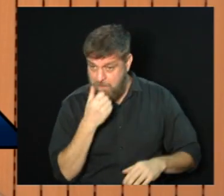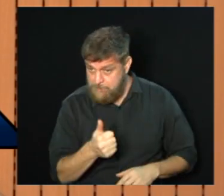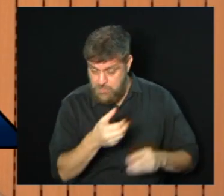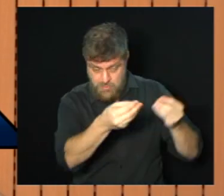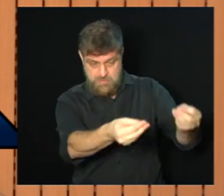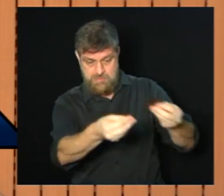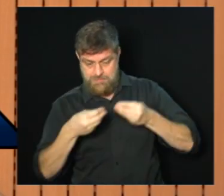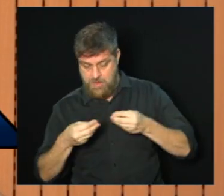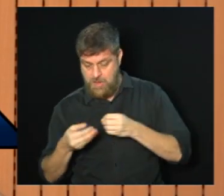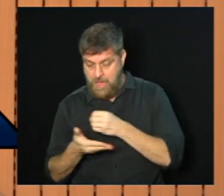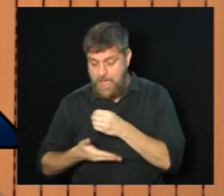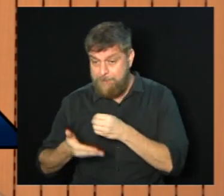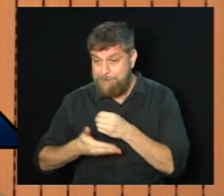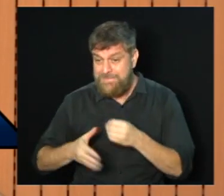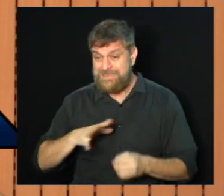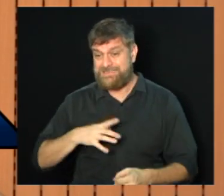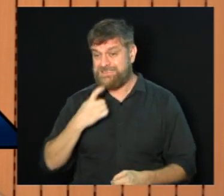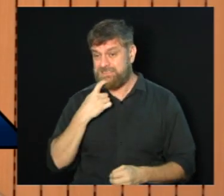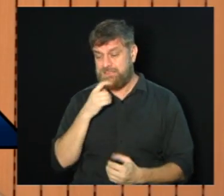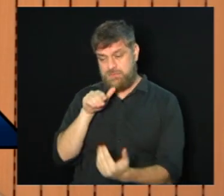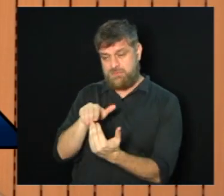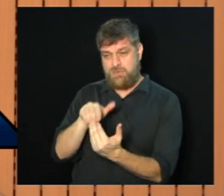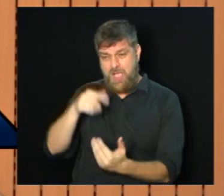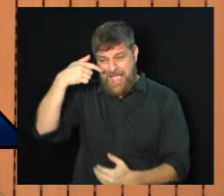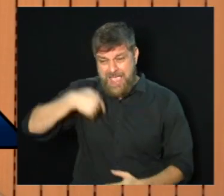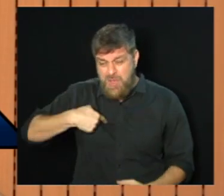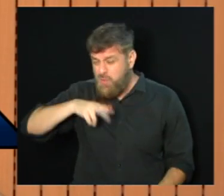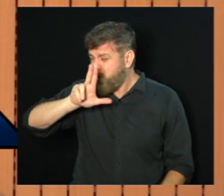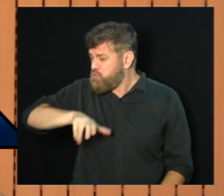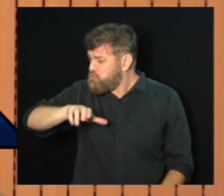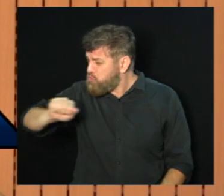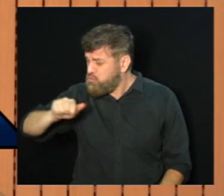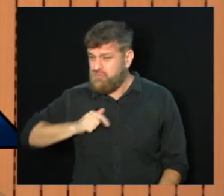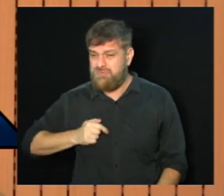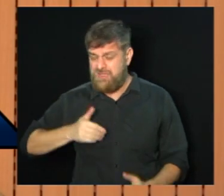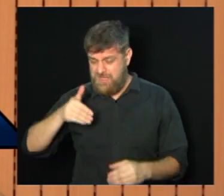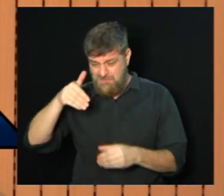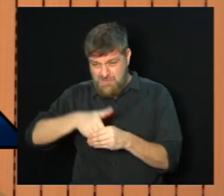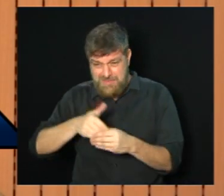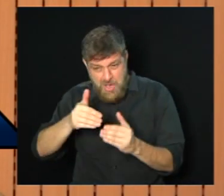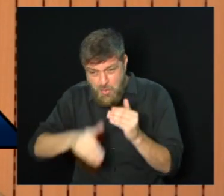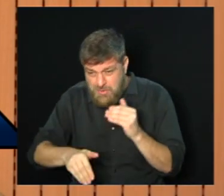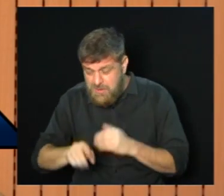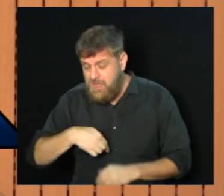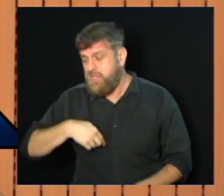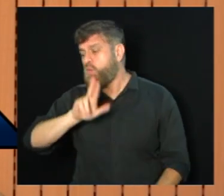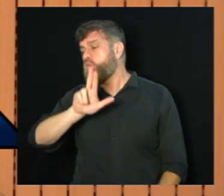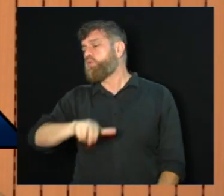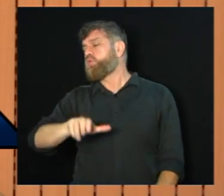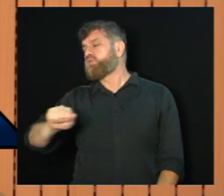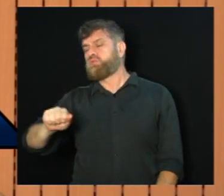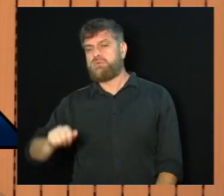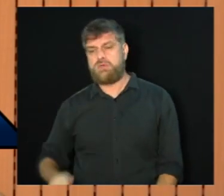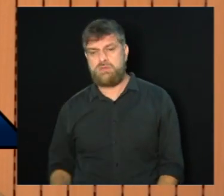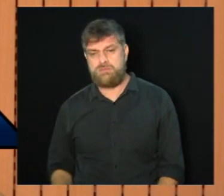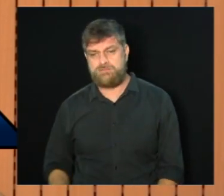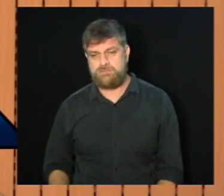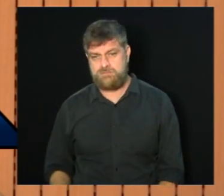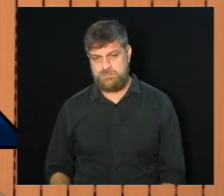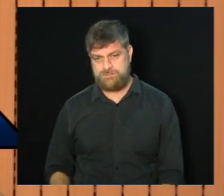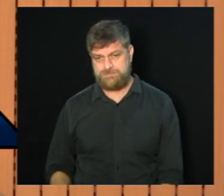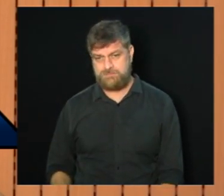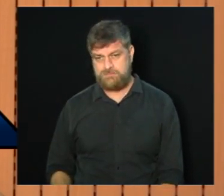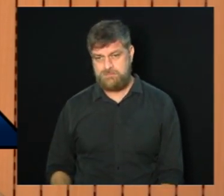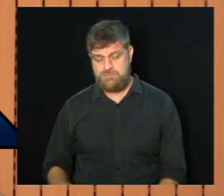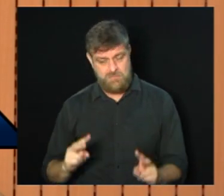são fundamentais para a cidade de Campinas, nunca, nunca você vai ver esse vereador votando contra. Nunca, senhores,